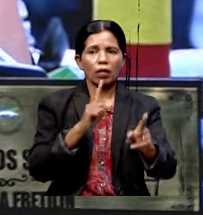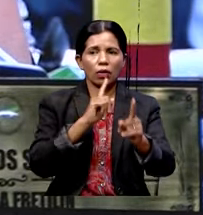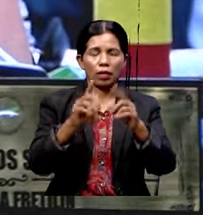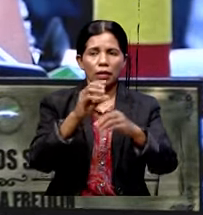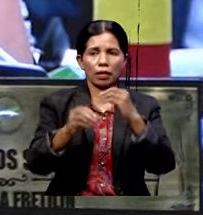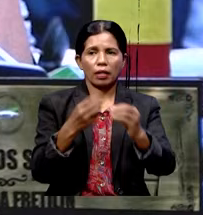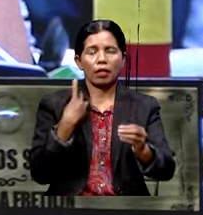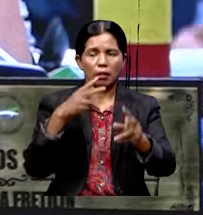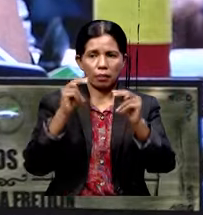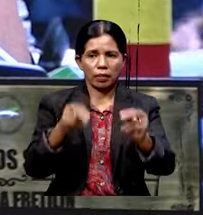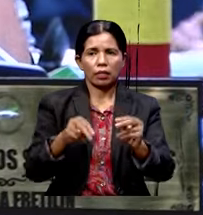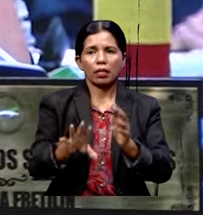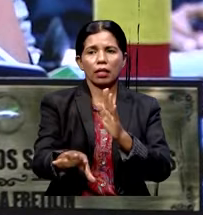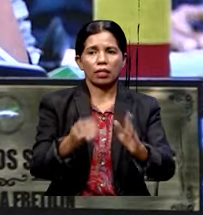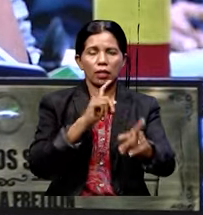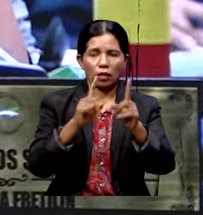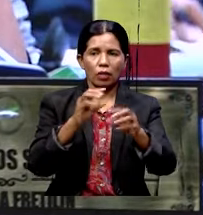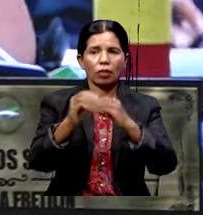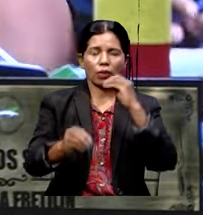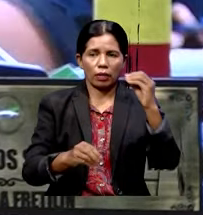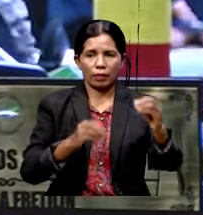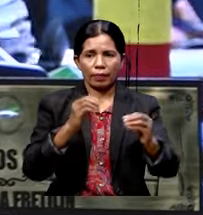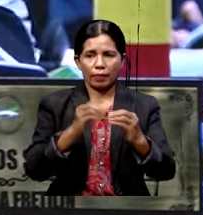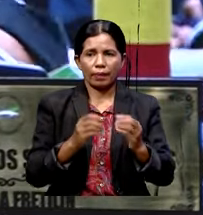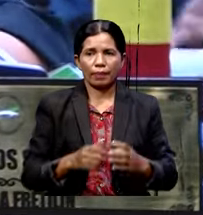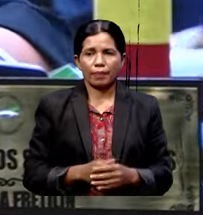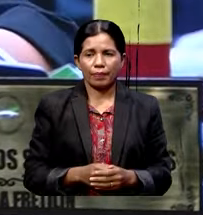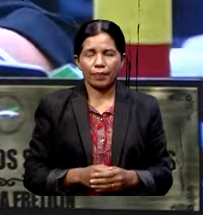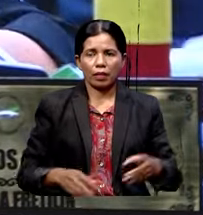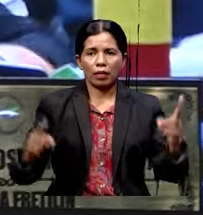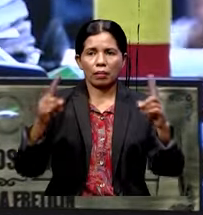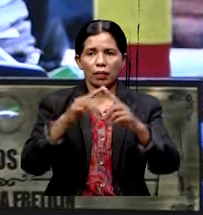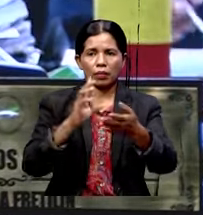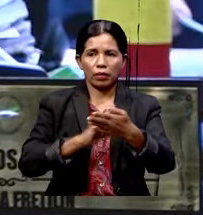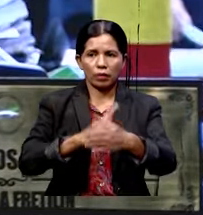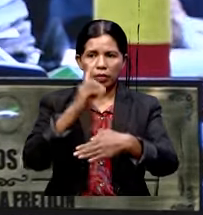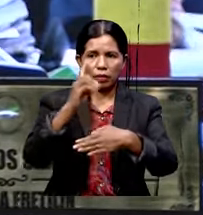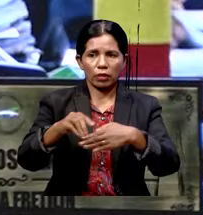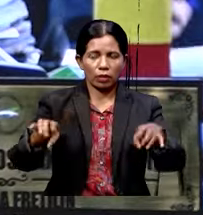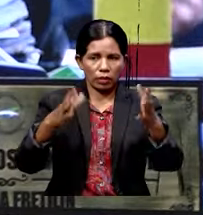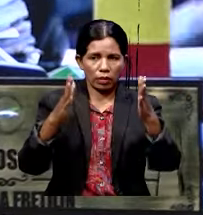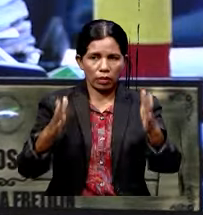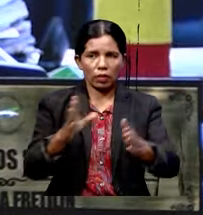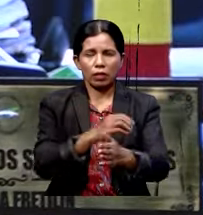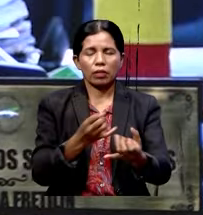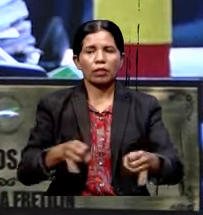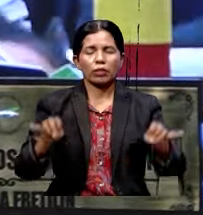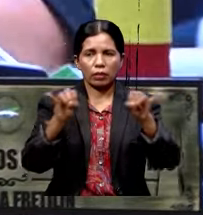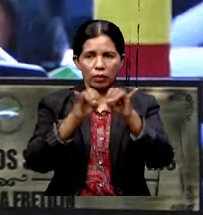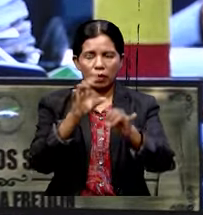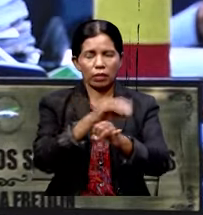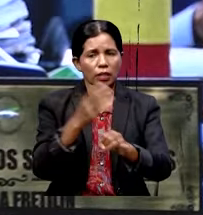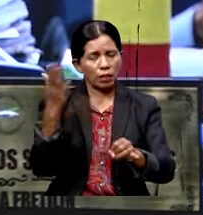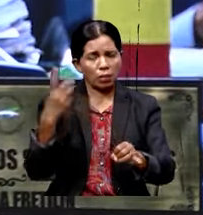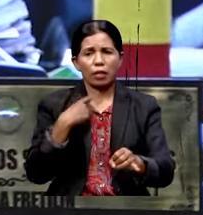que precisa retar esclarecimento relaciona ao a Bahia desenvolvimento, funcionamento e desenvolvimento institucional e na